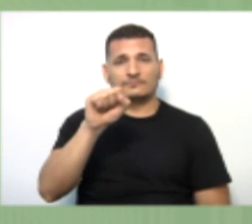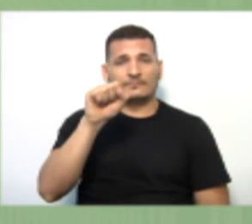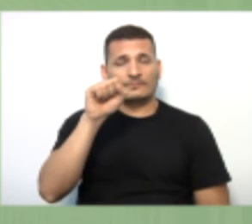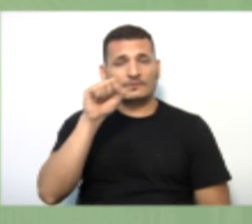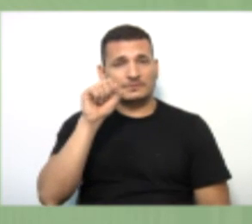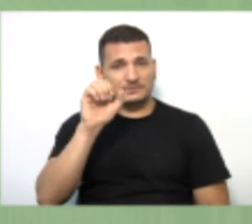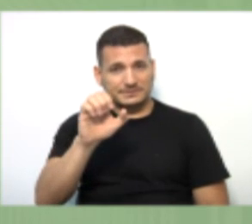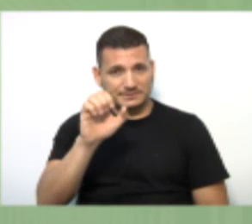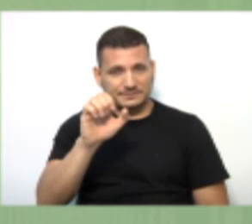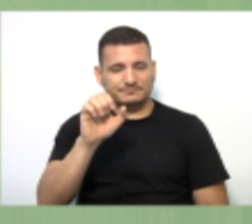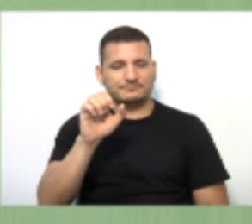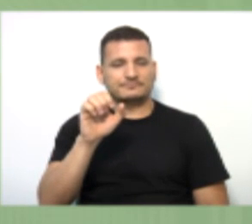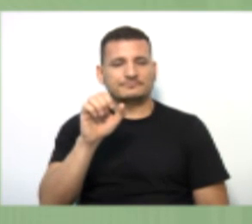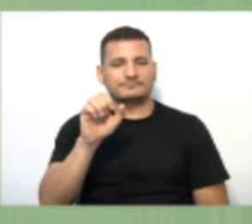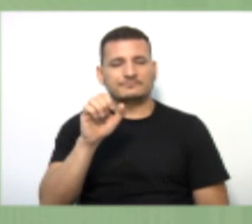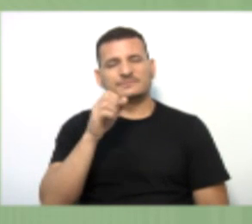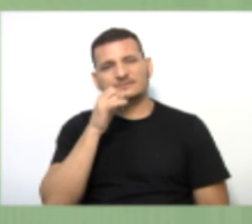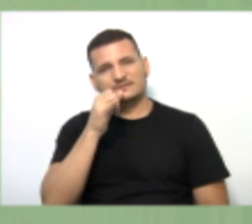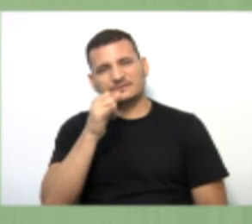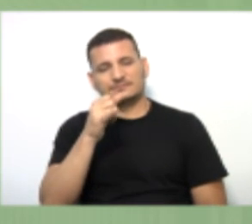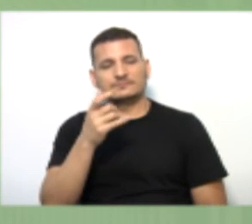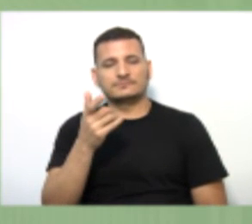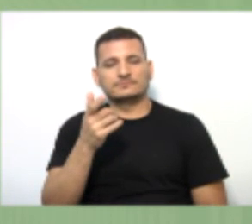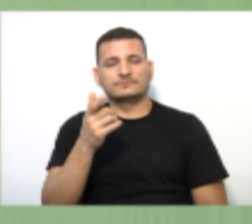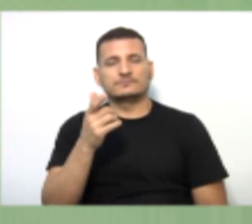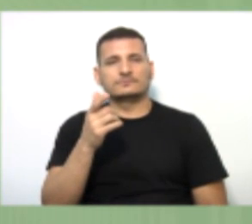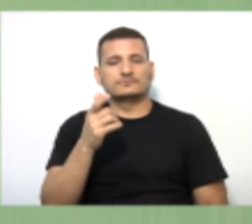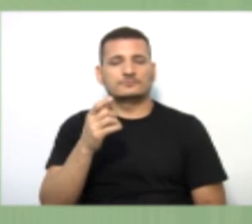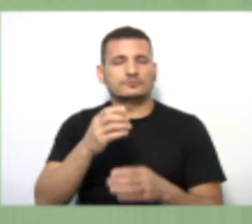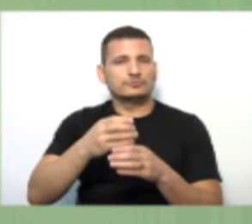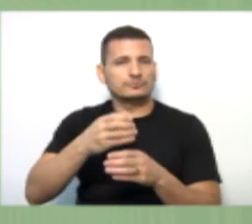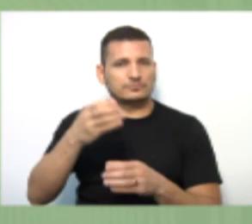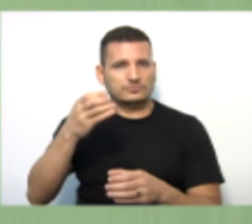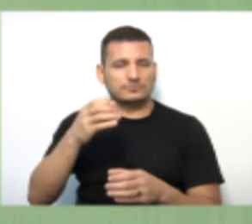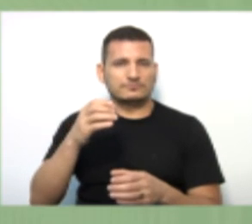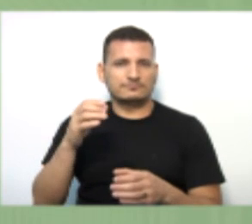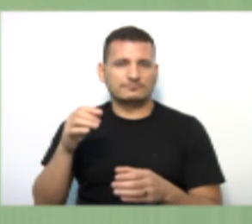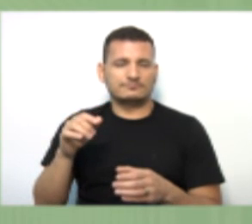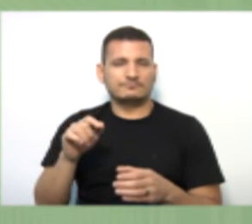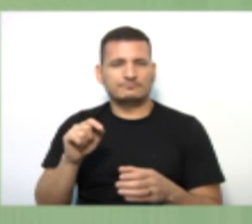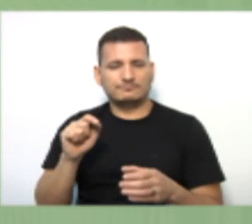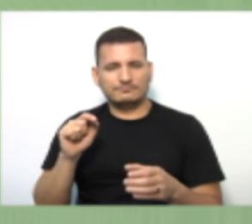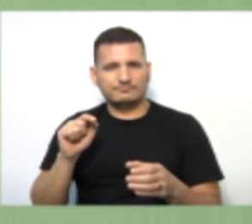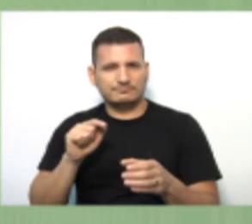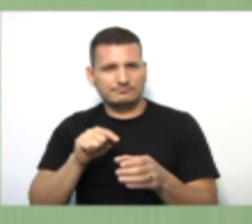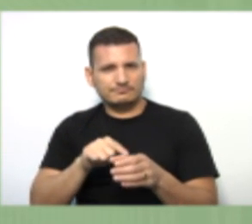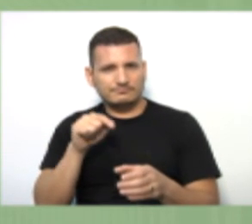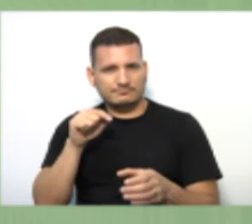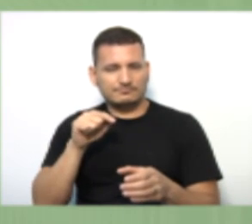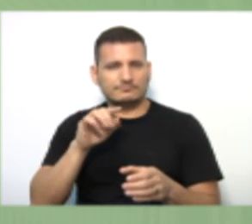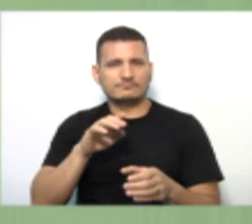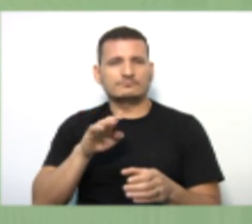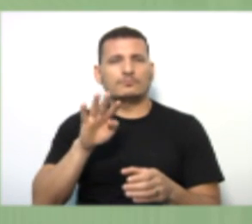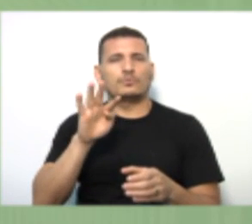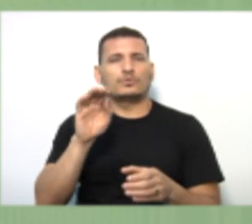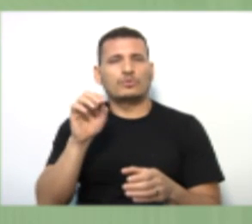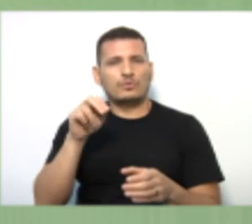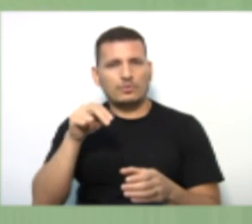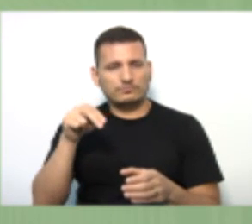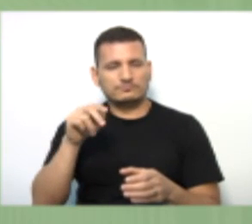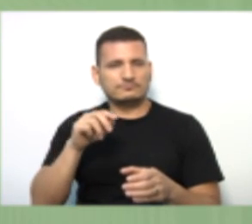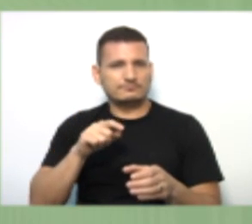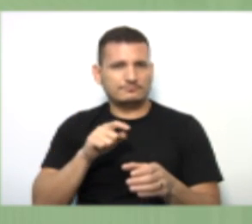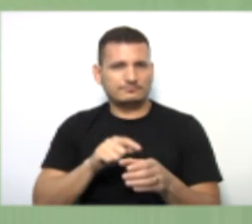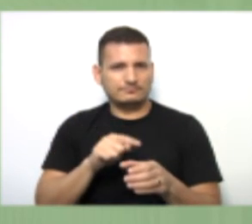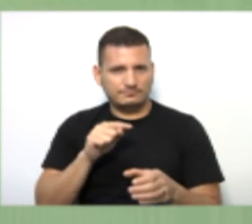suporte processasse seu pedido ao apertar o botão, olha aí, agora já está diferente. Você aperta um botãozinho